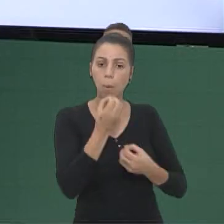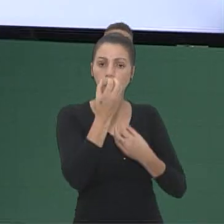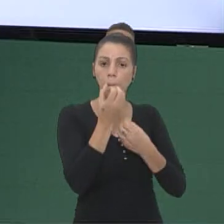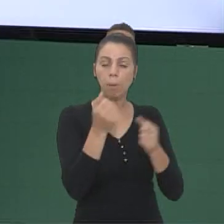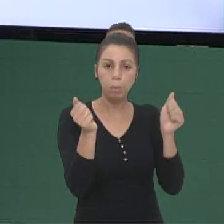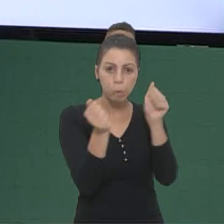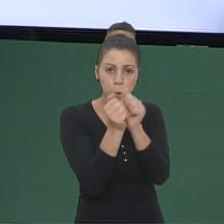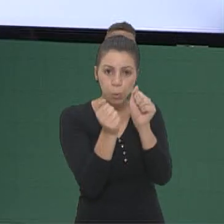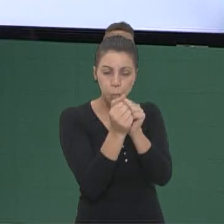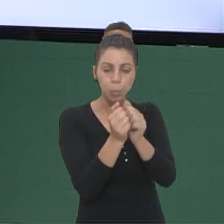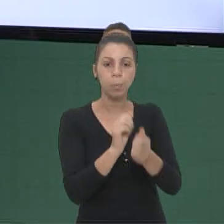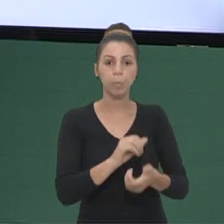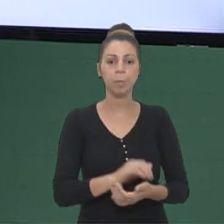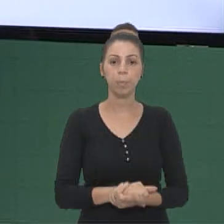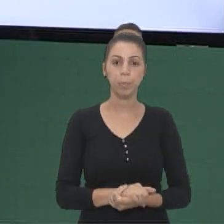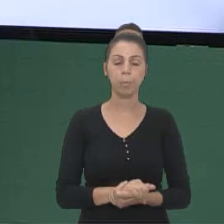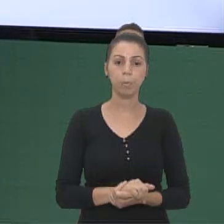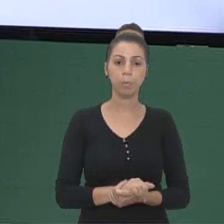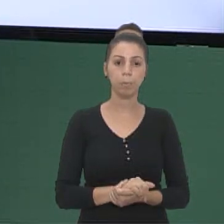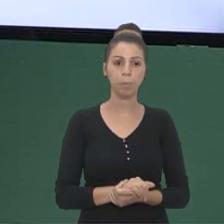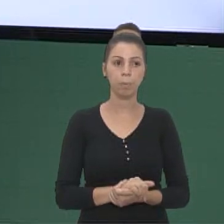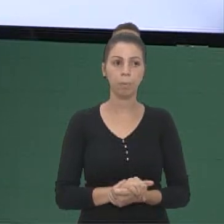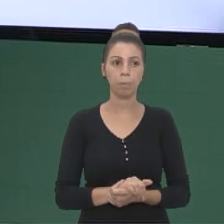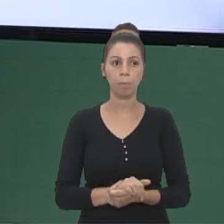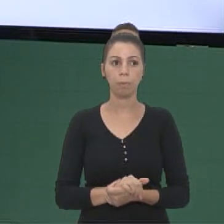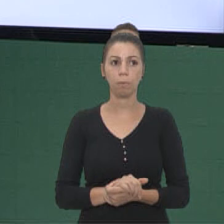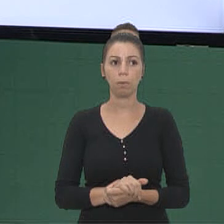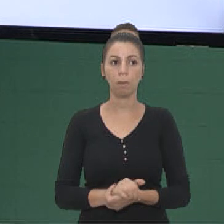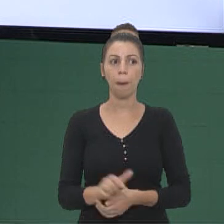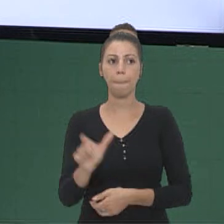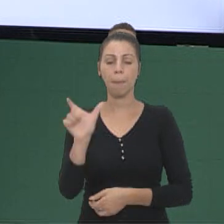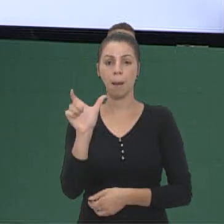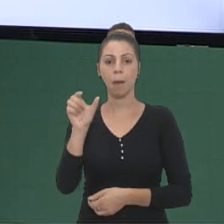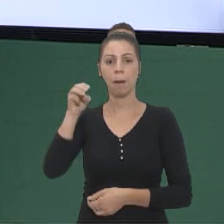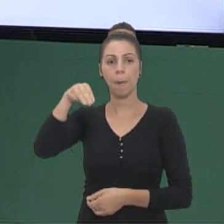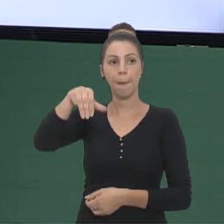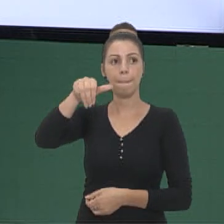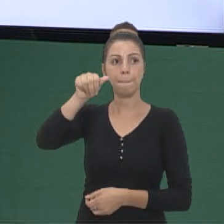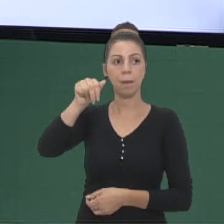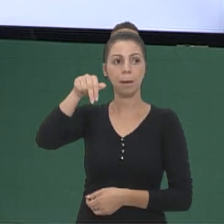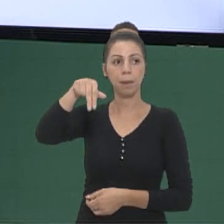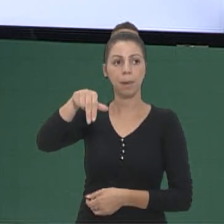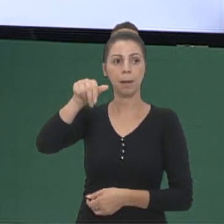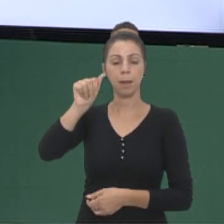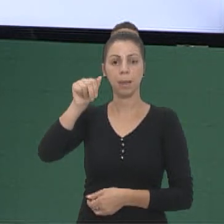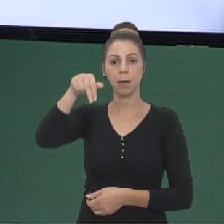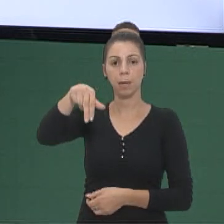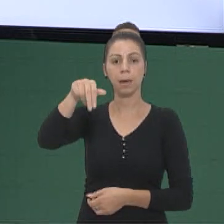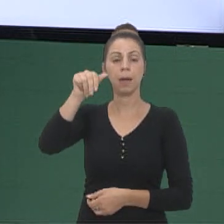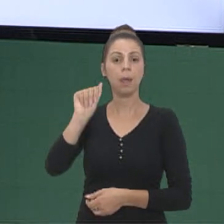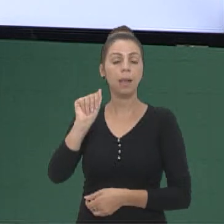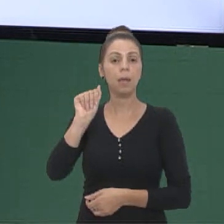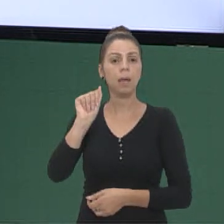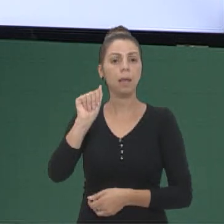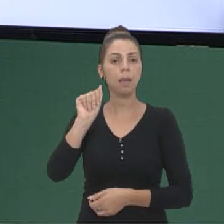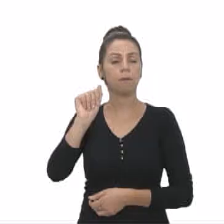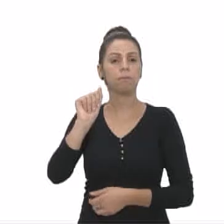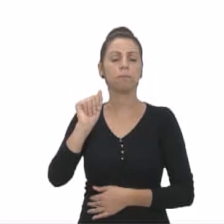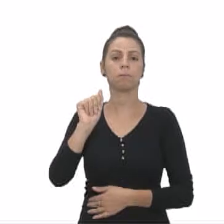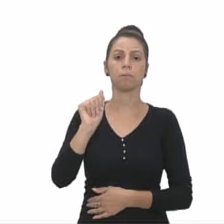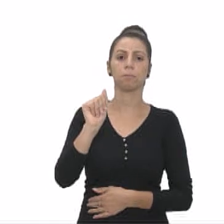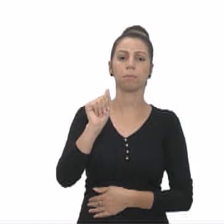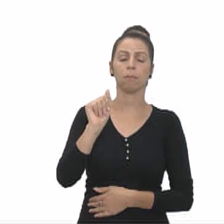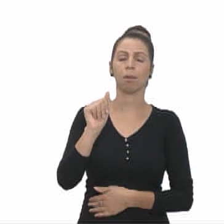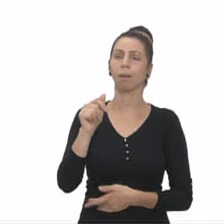aqui. Vamos lá. A palavra mañana, palavra feminina, la mañana, parte del día, manhã.